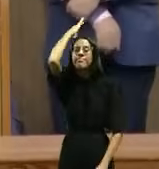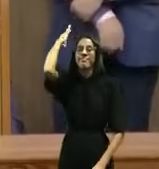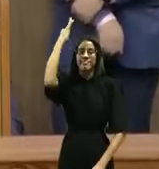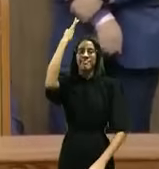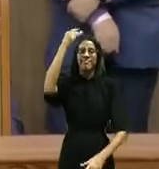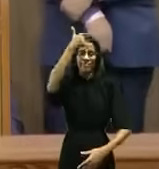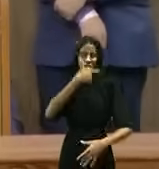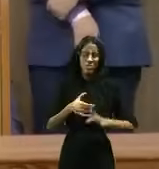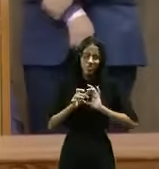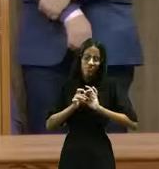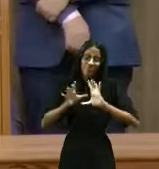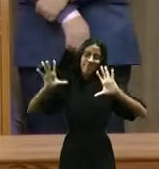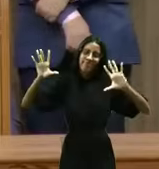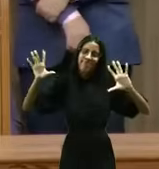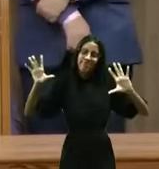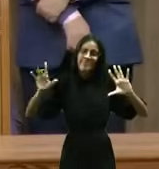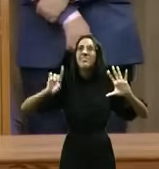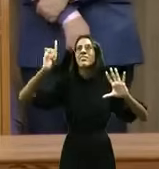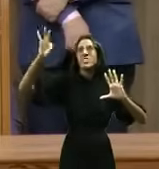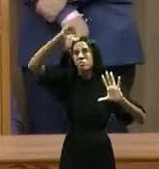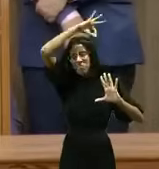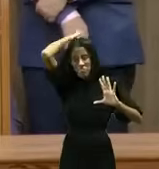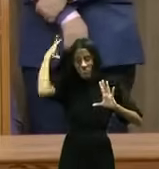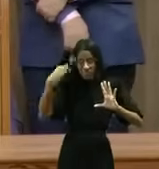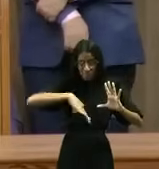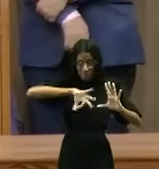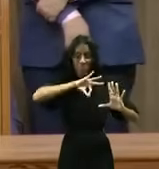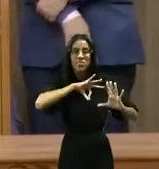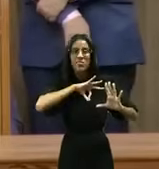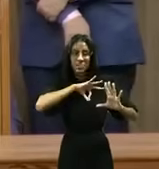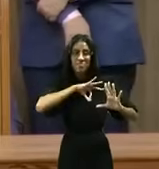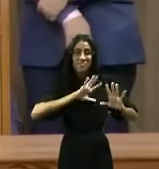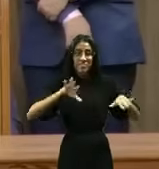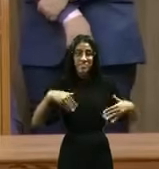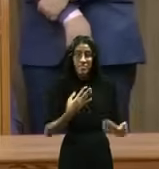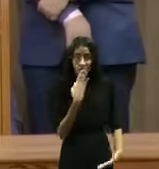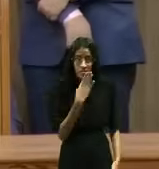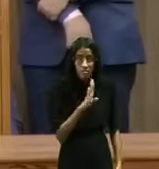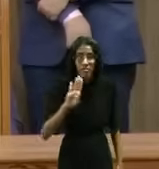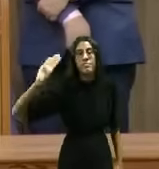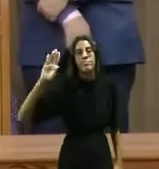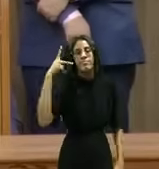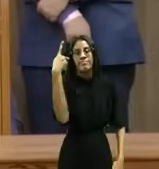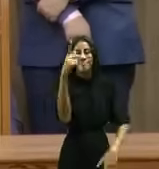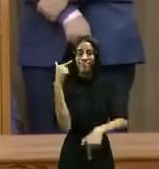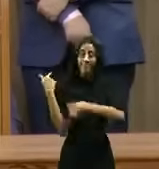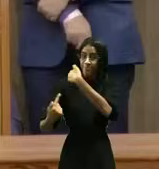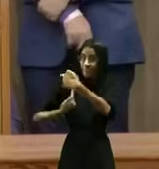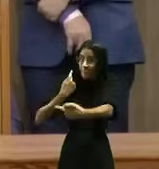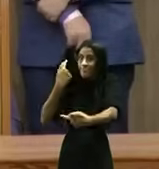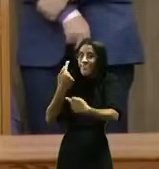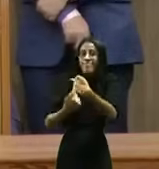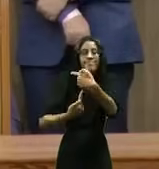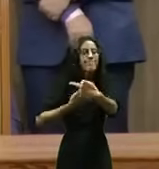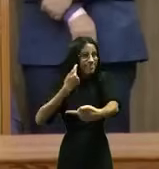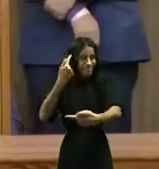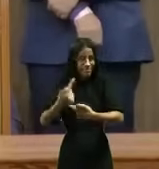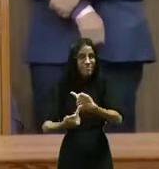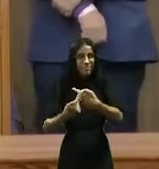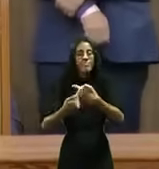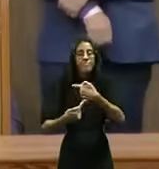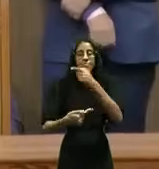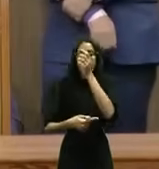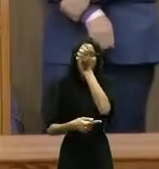quer esta promessa vos diz respeito a vós aos vossos filhos e há tantos quanto o senhor